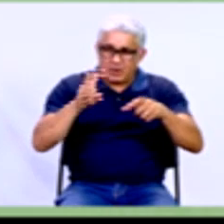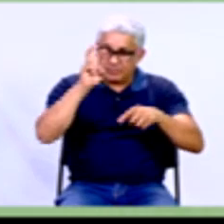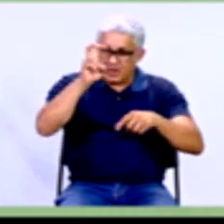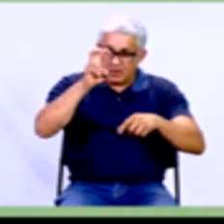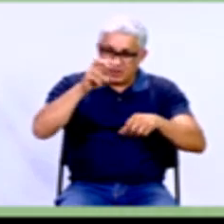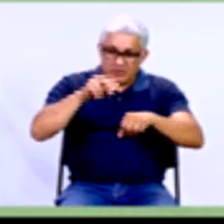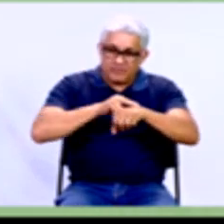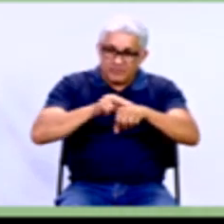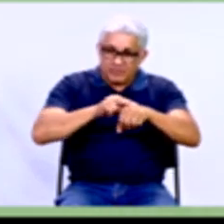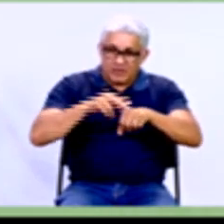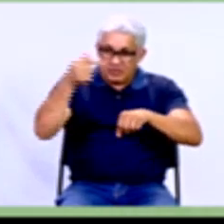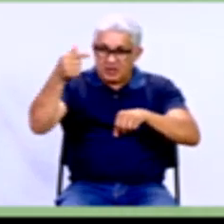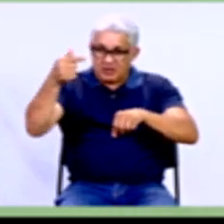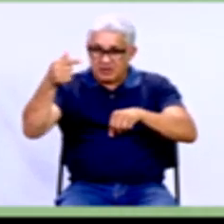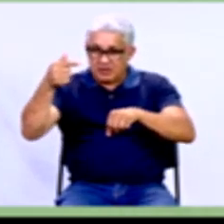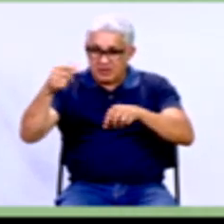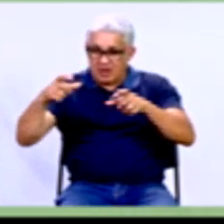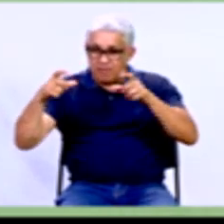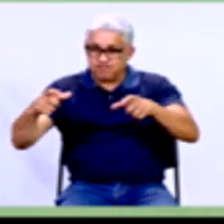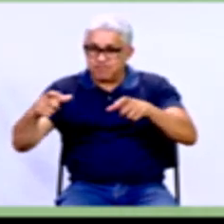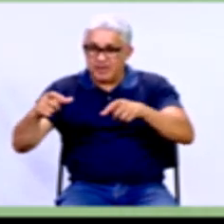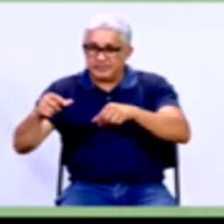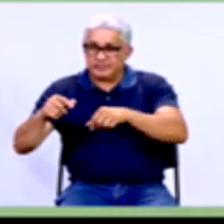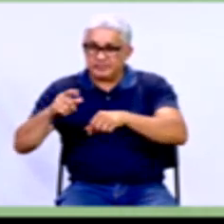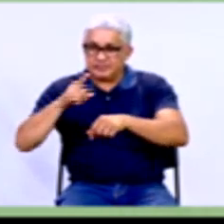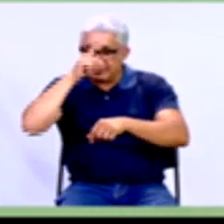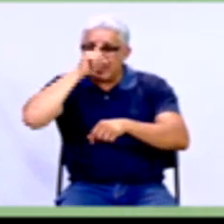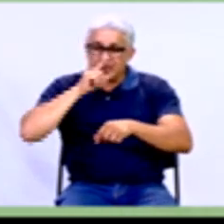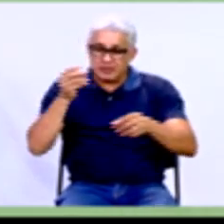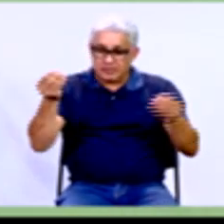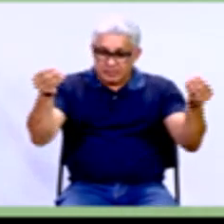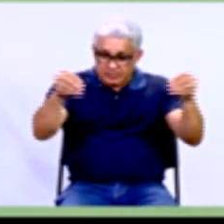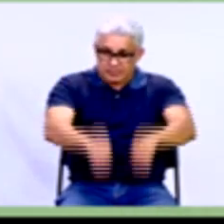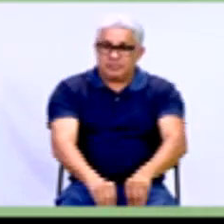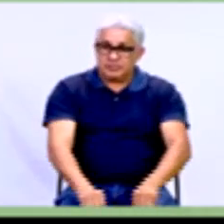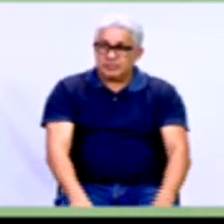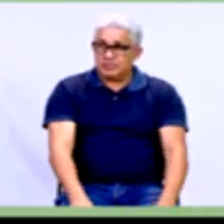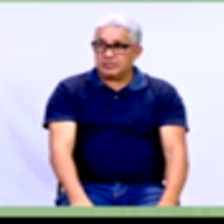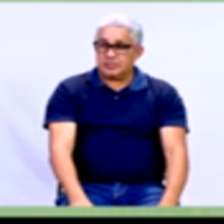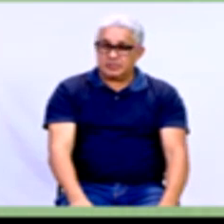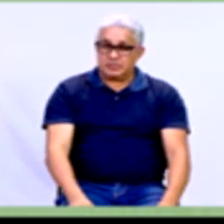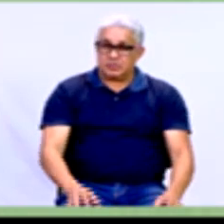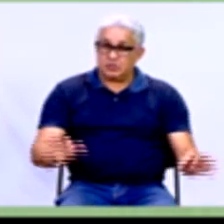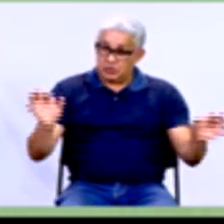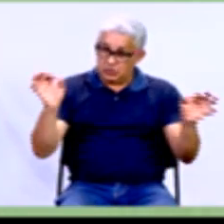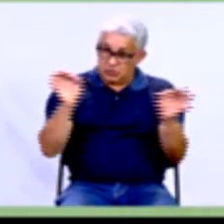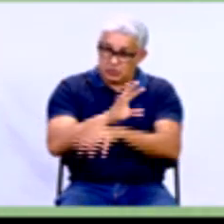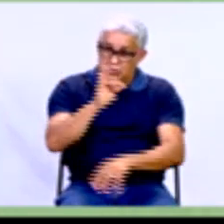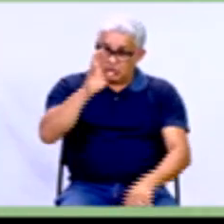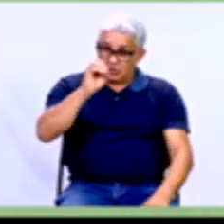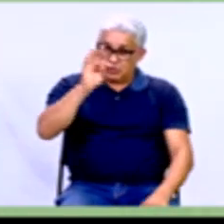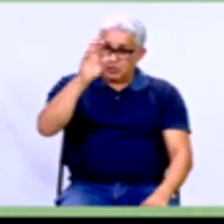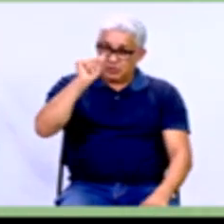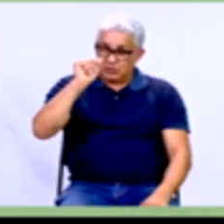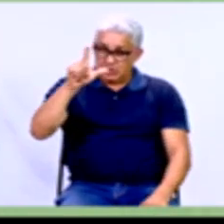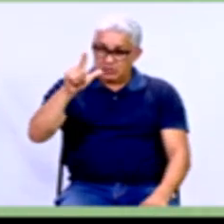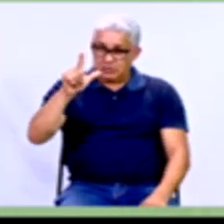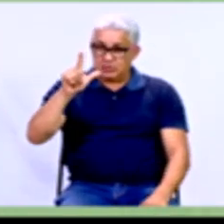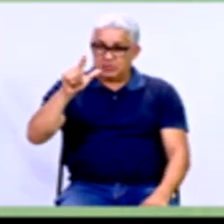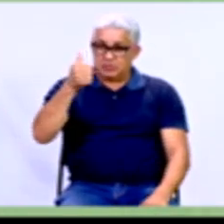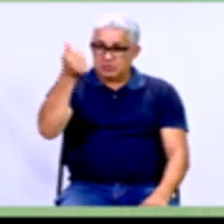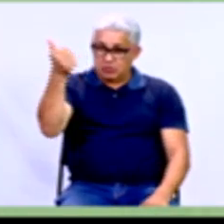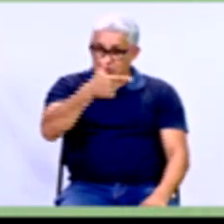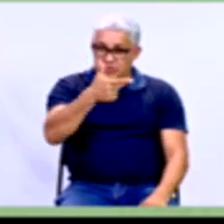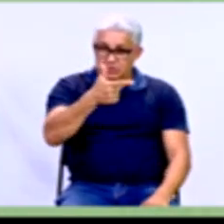verdes e 7 bolas amarelas. Então, eu já coloquei aqui, ó. Eu tenho no total de bolas 12, porque eu tenho 5 bolas verdes